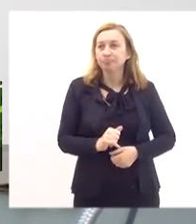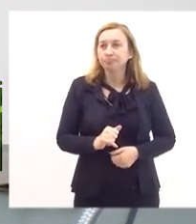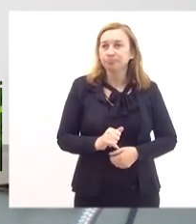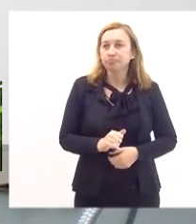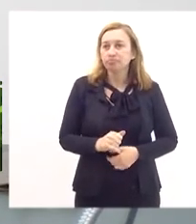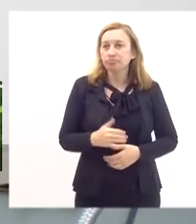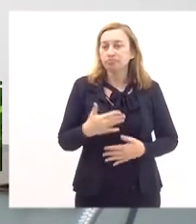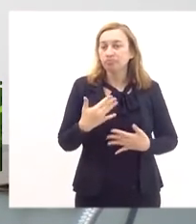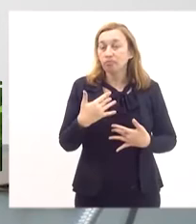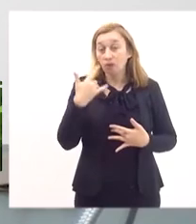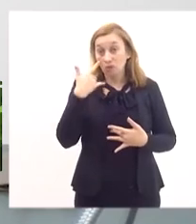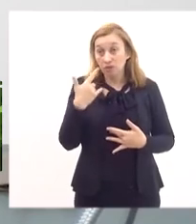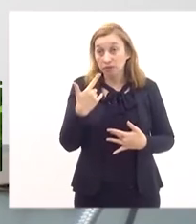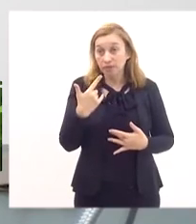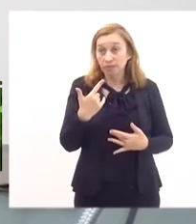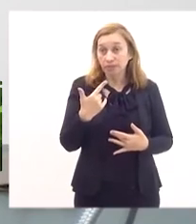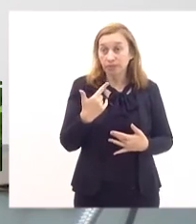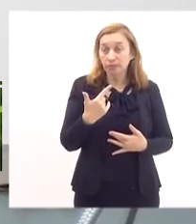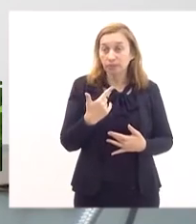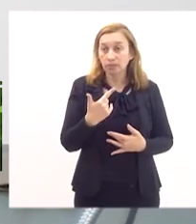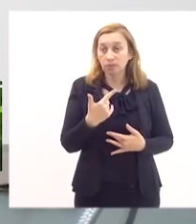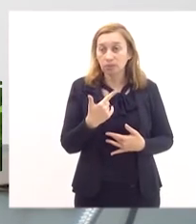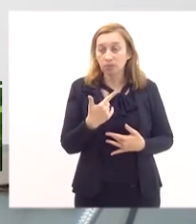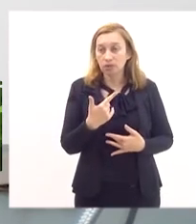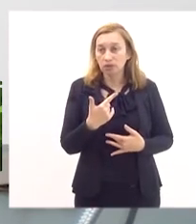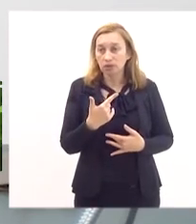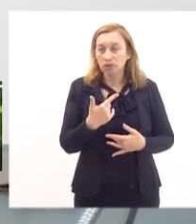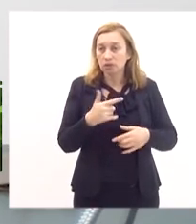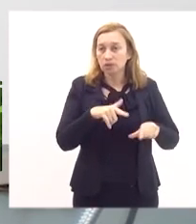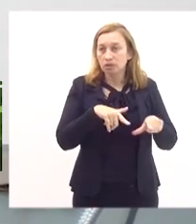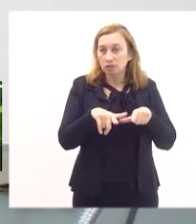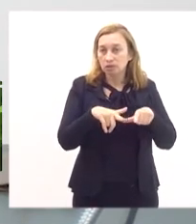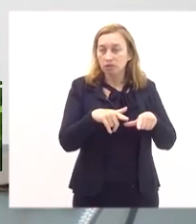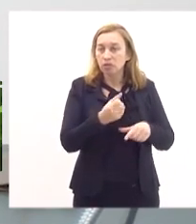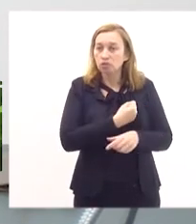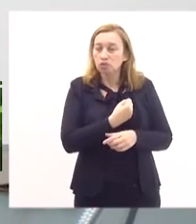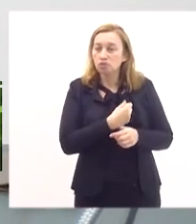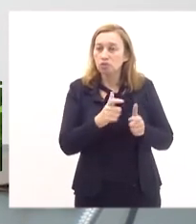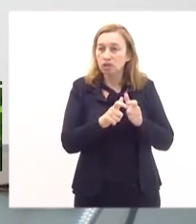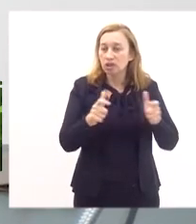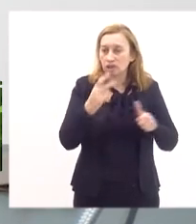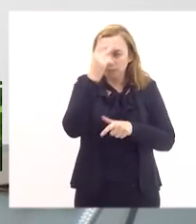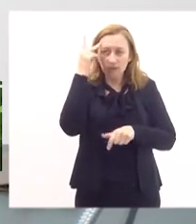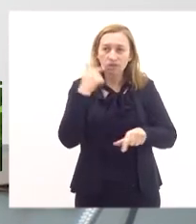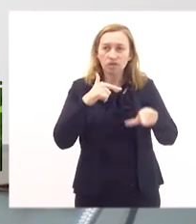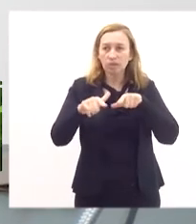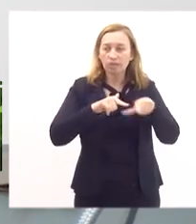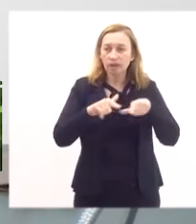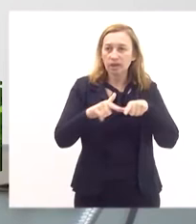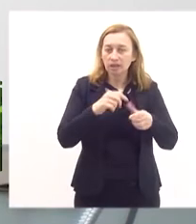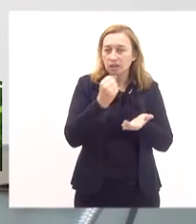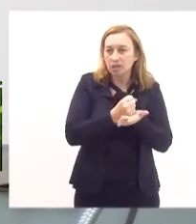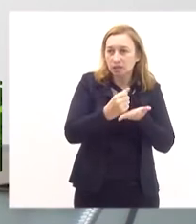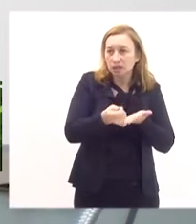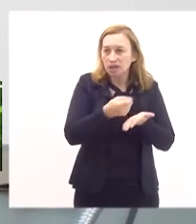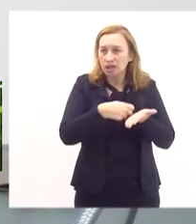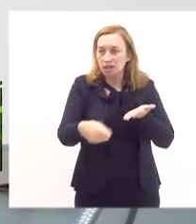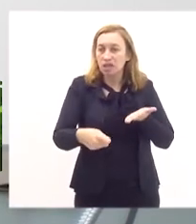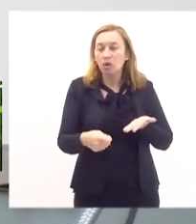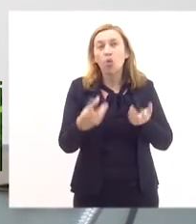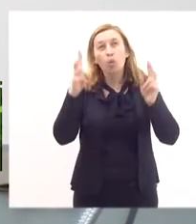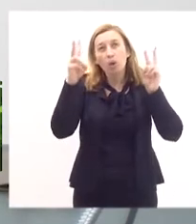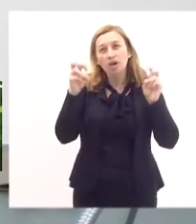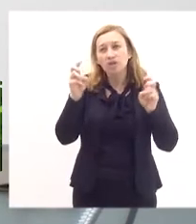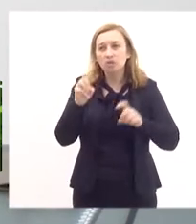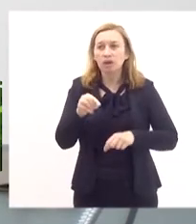me é mais caro, no aumento de postos de trabalho com carteira assinada. Então, na verdade, a questão, eu acho